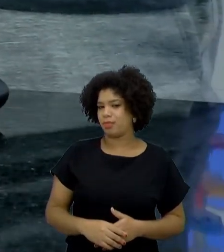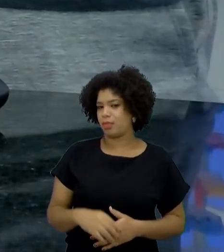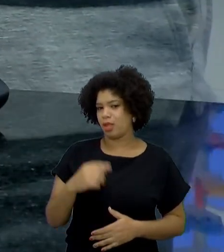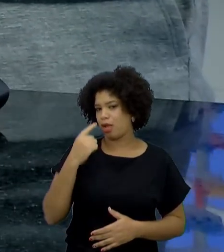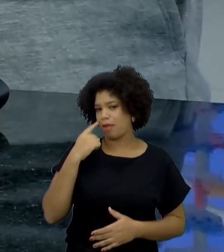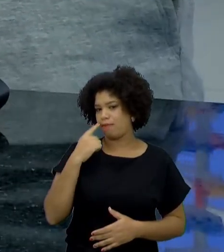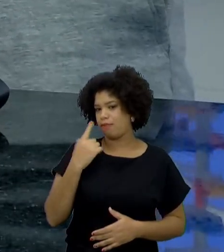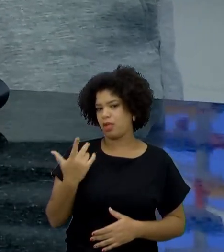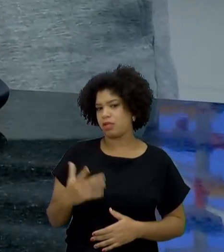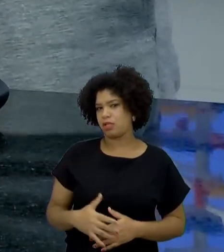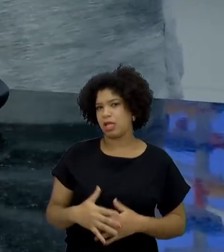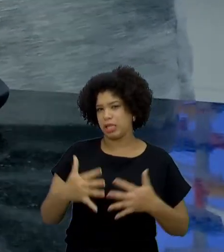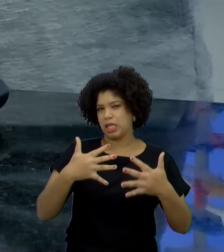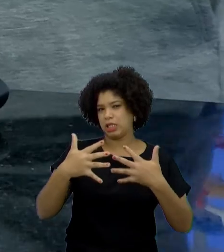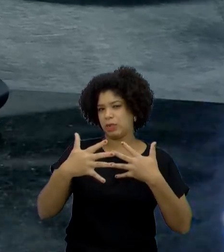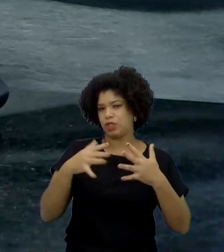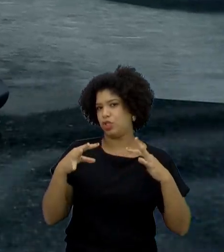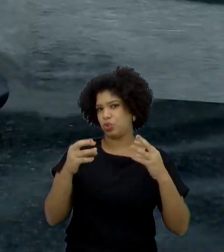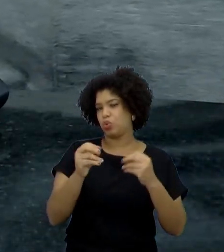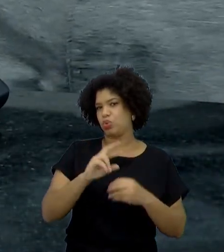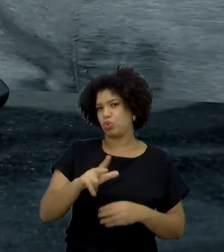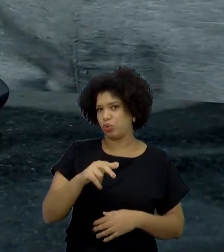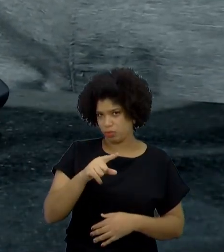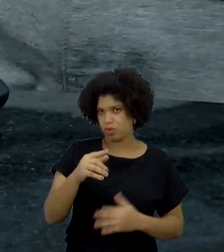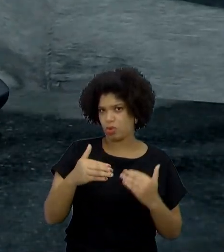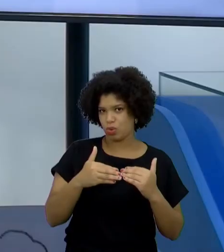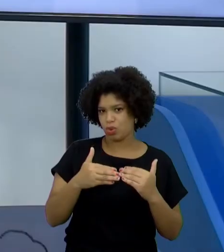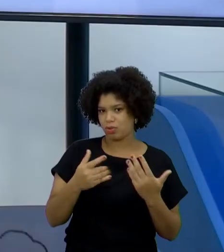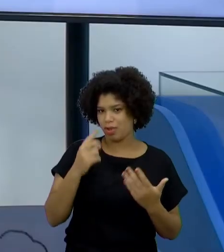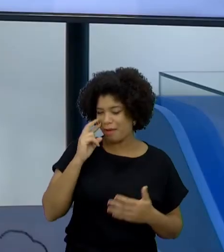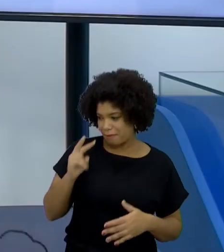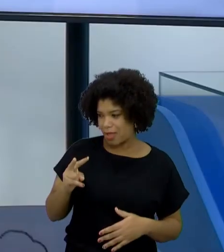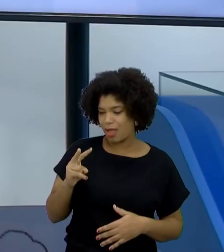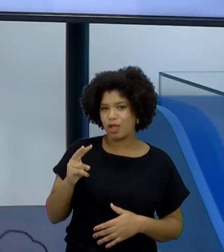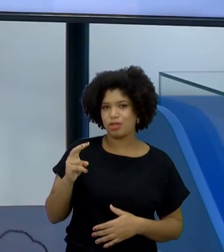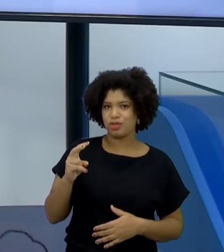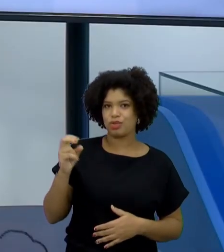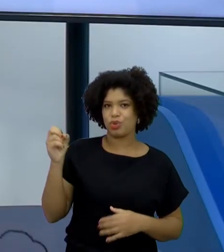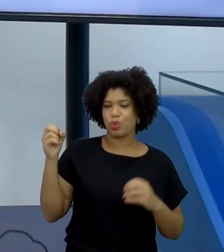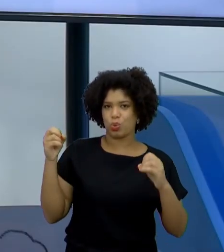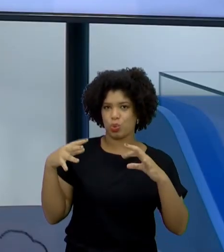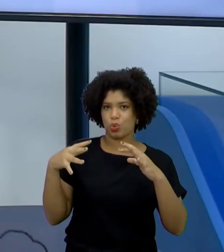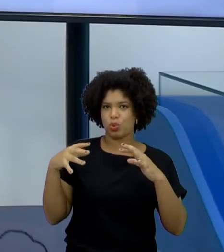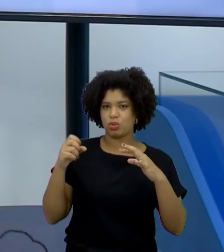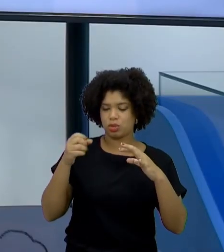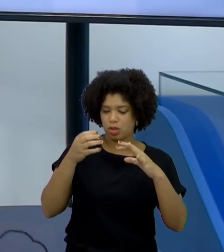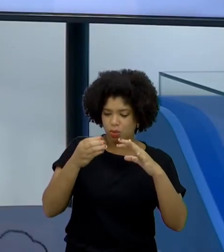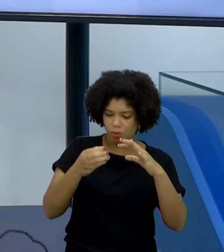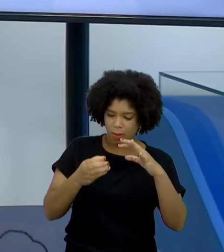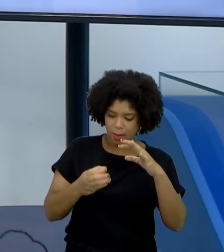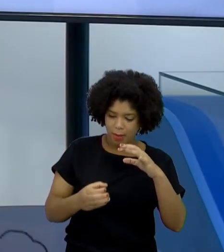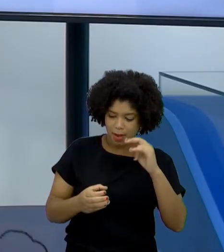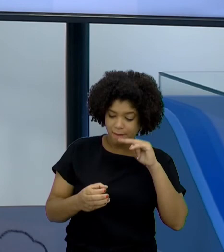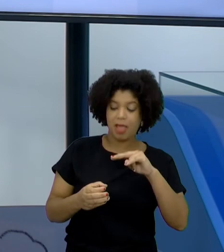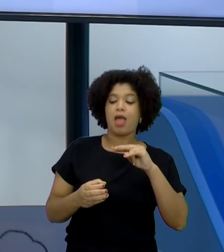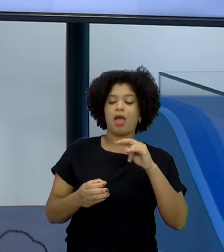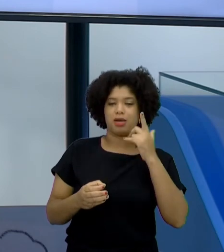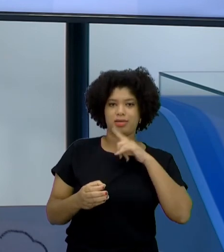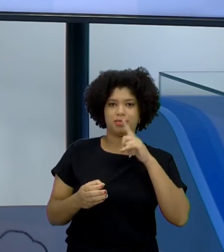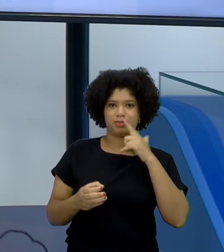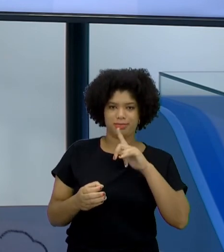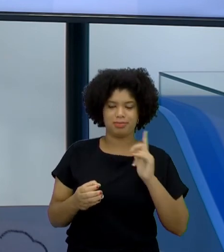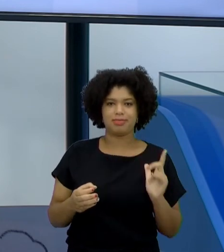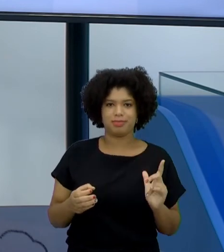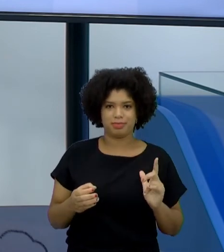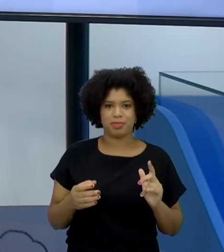portanto, totalmente transparente. Você concorda comigo? Ela não é totalmente transparente porque uma parte da luz é refletida. No